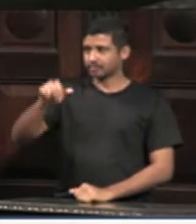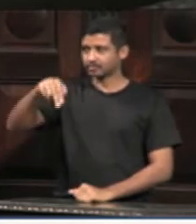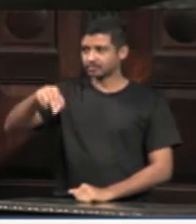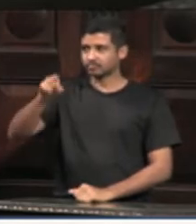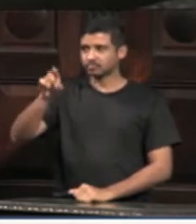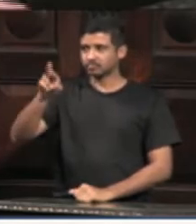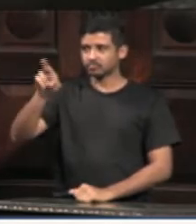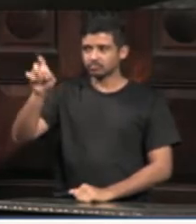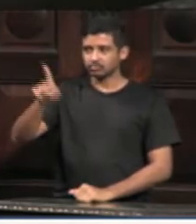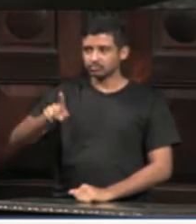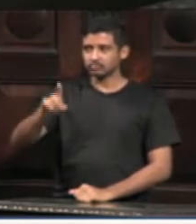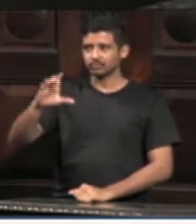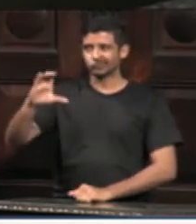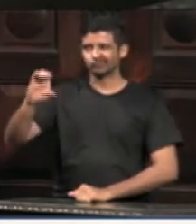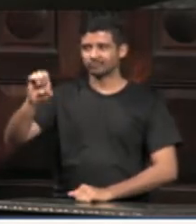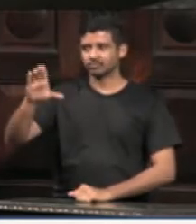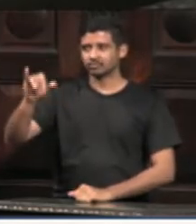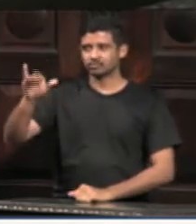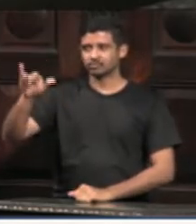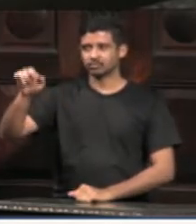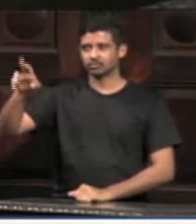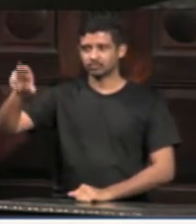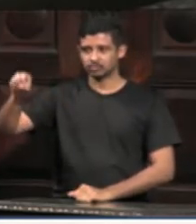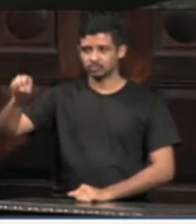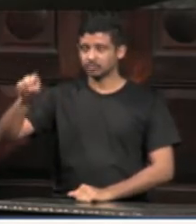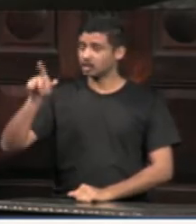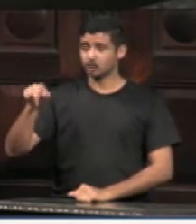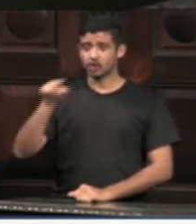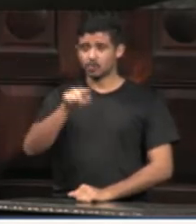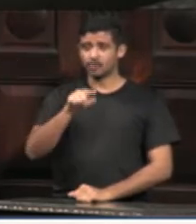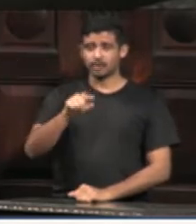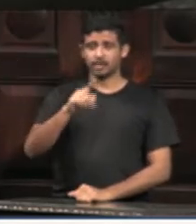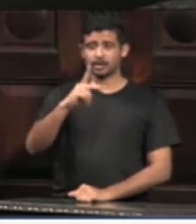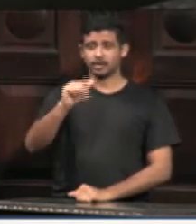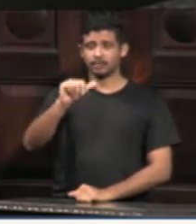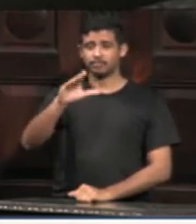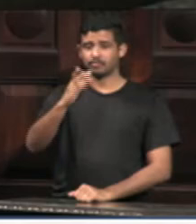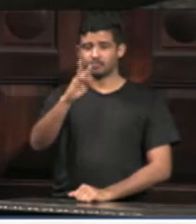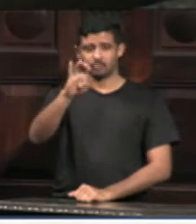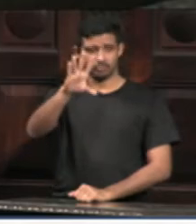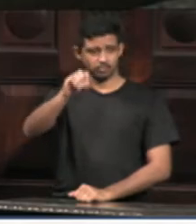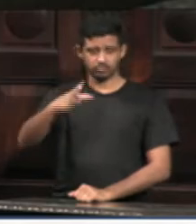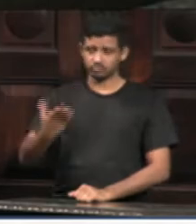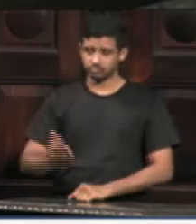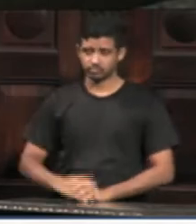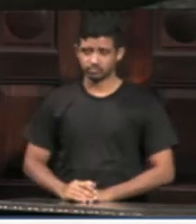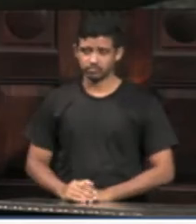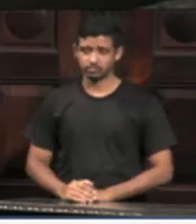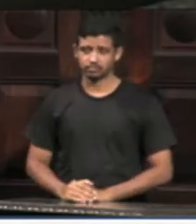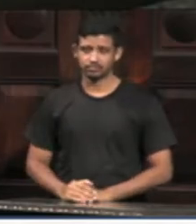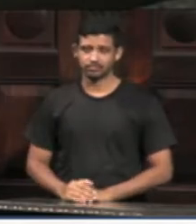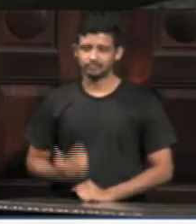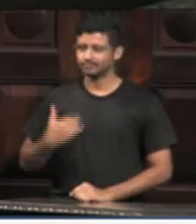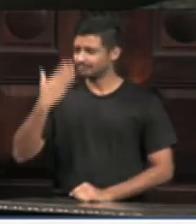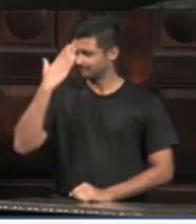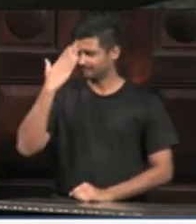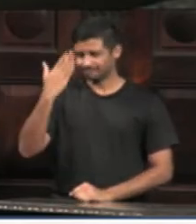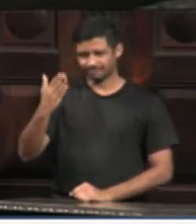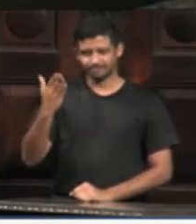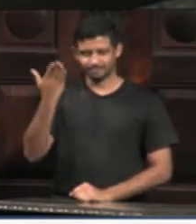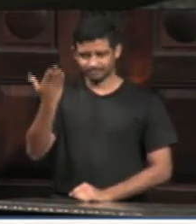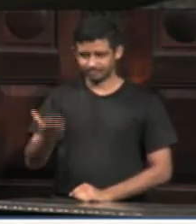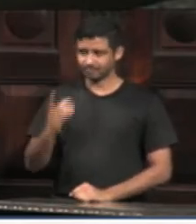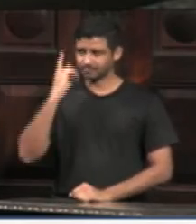tem todo o direito, como qualquer outro deputado, como o deputado Márcio Pacheco. Né? O deputado Márcio Pacheco, eu quero agradecer ao deputado Márcio